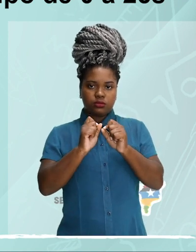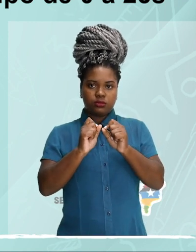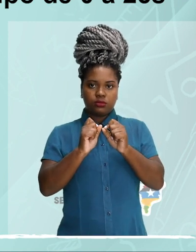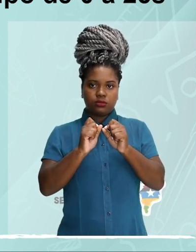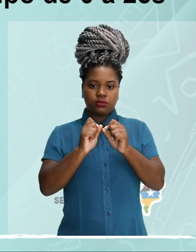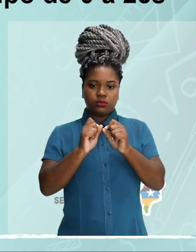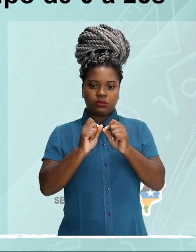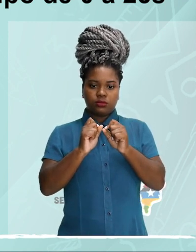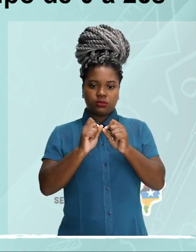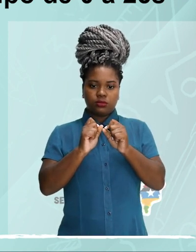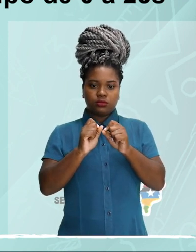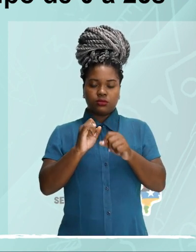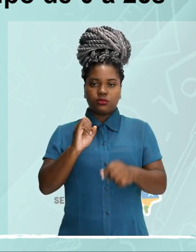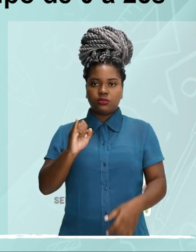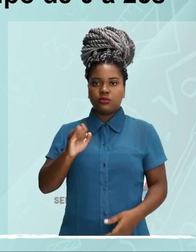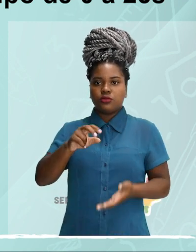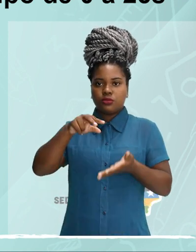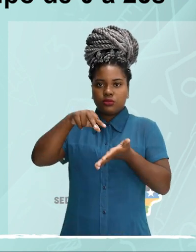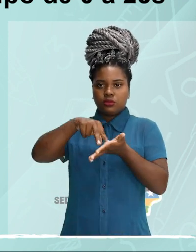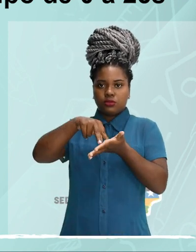o impulso, né,